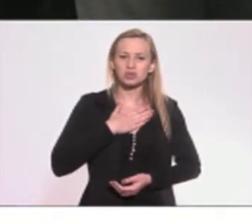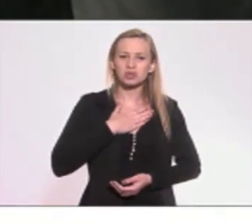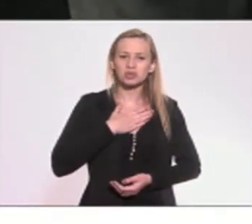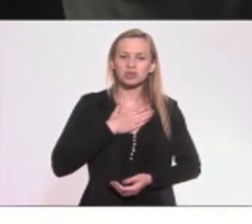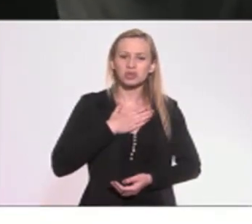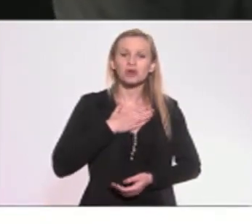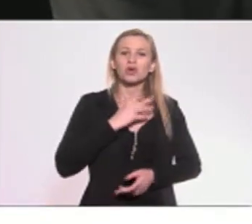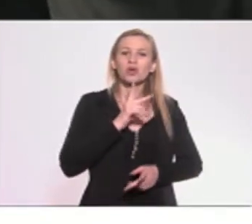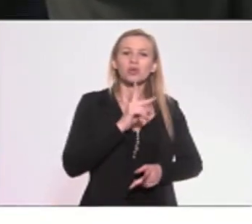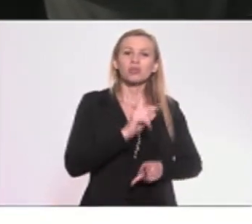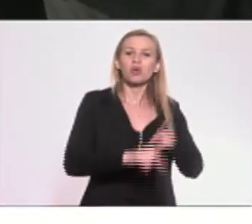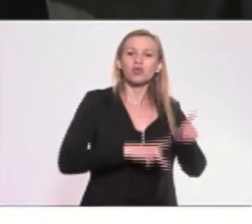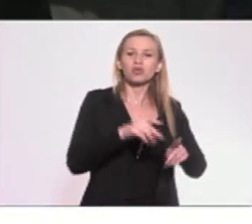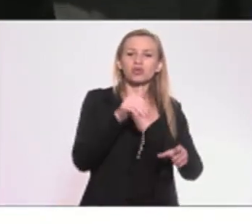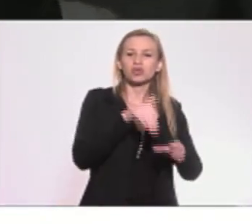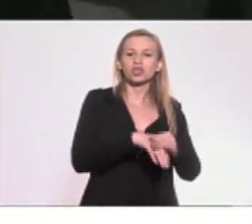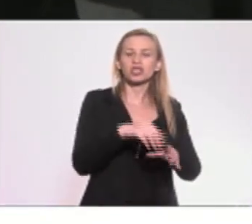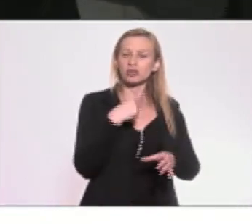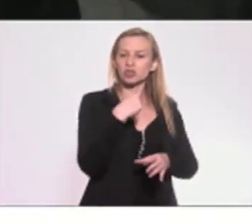modo de se posicionar